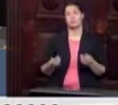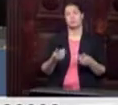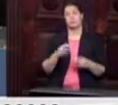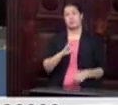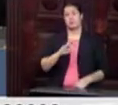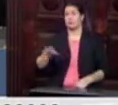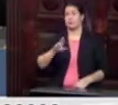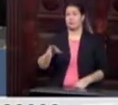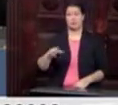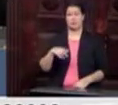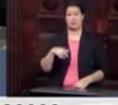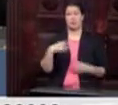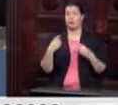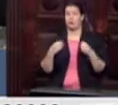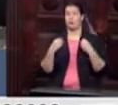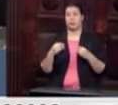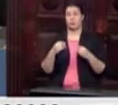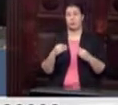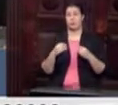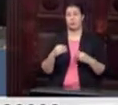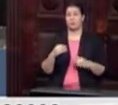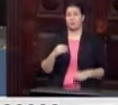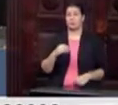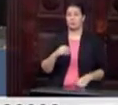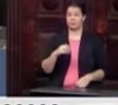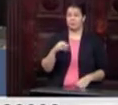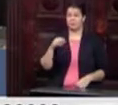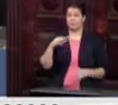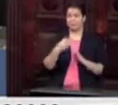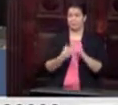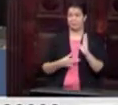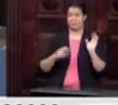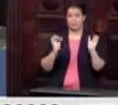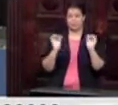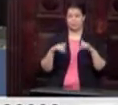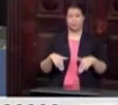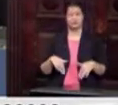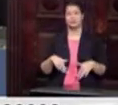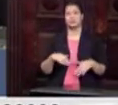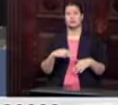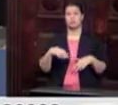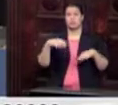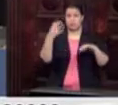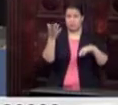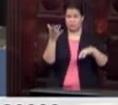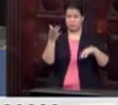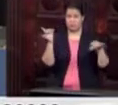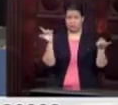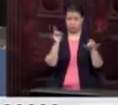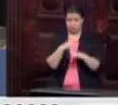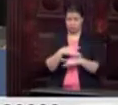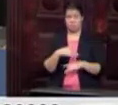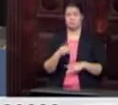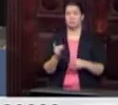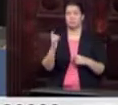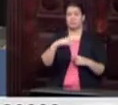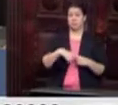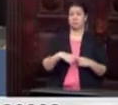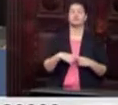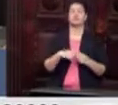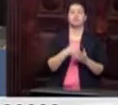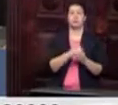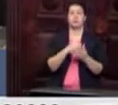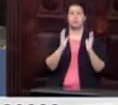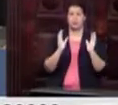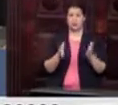não existe nenhuma possibilidade, se essa for a redação final que sair do Congresso Nacional, vencidos os destaques e